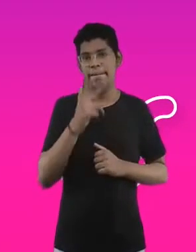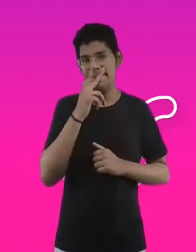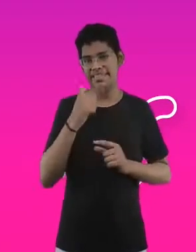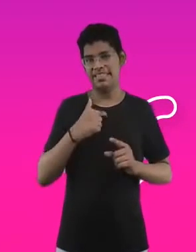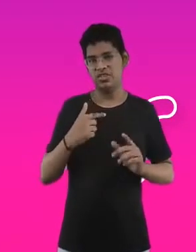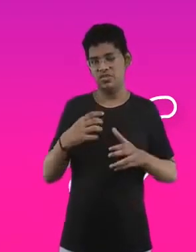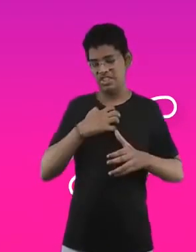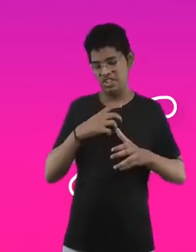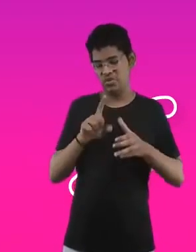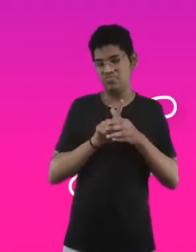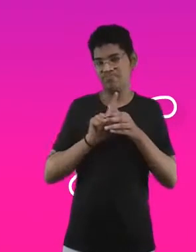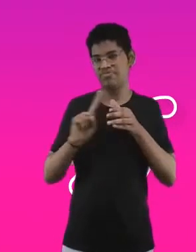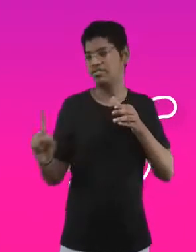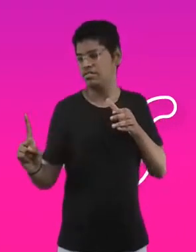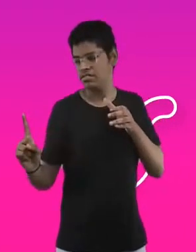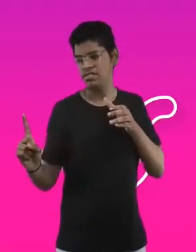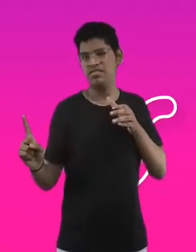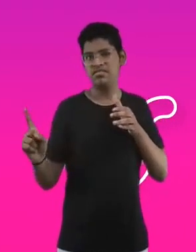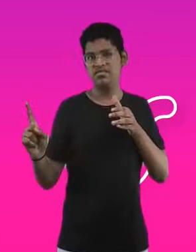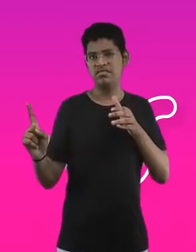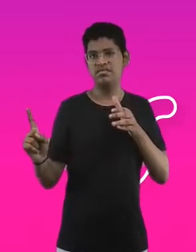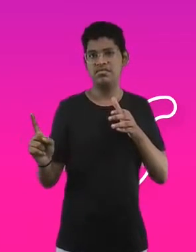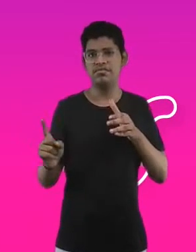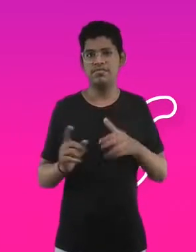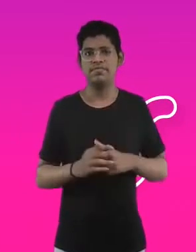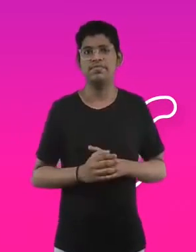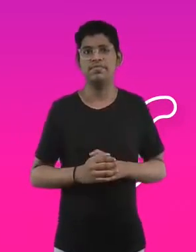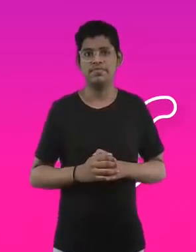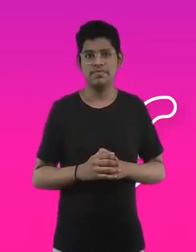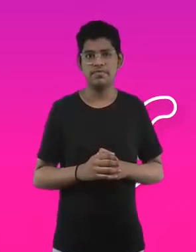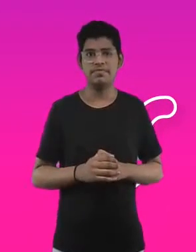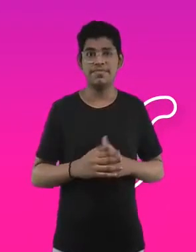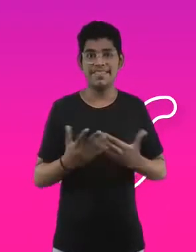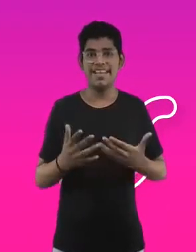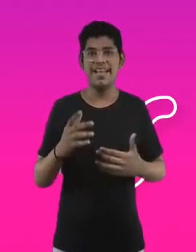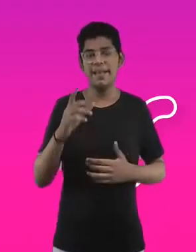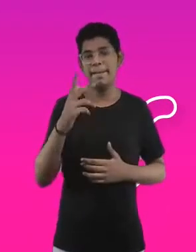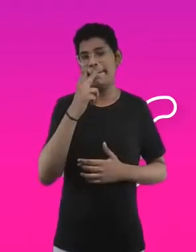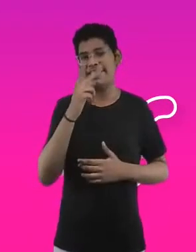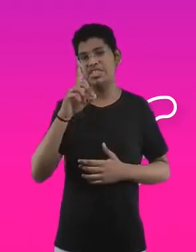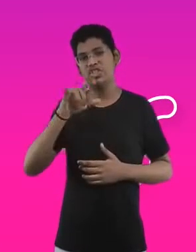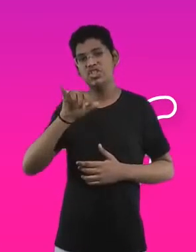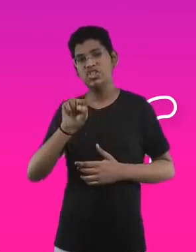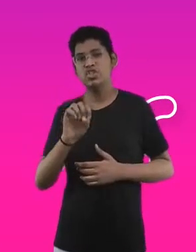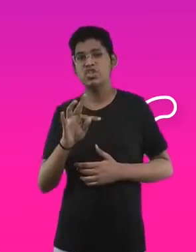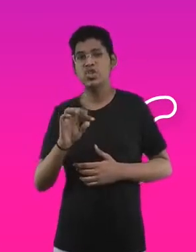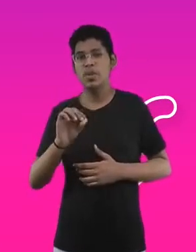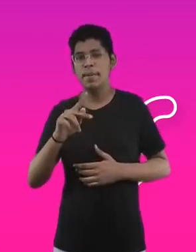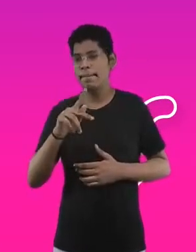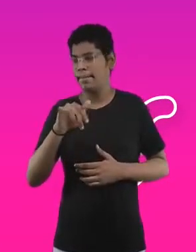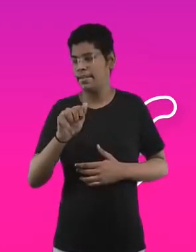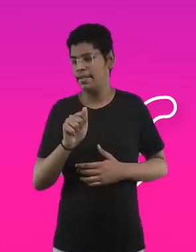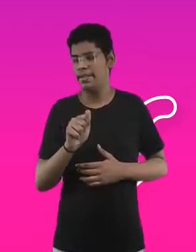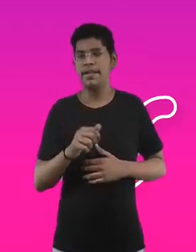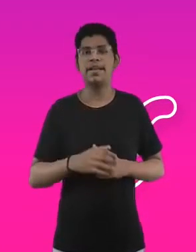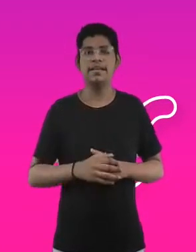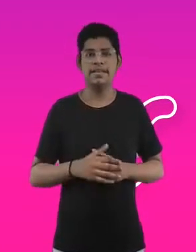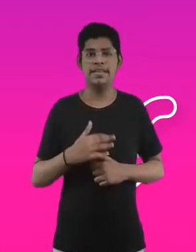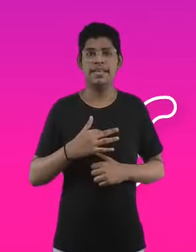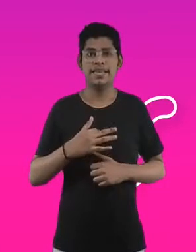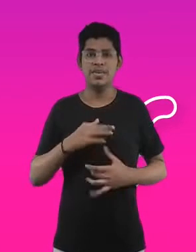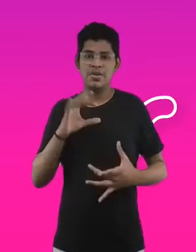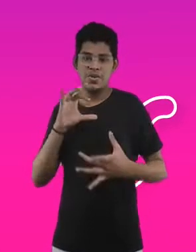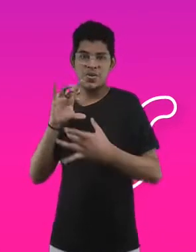talvez, e isso talvez já diga um pouco sobre como viver uma distopia, né? E aí foi esse sentimento que me conectou com esses dois, né, quando